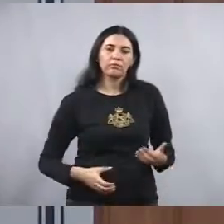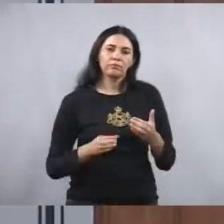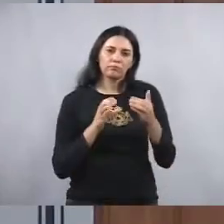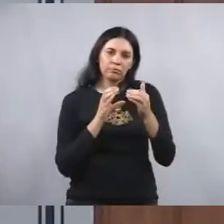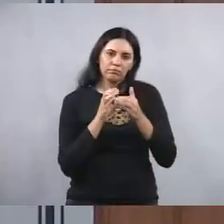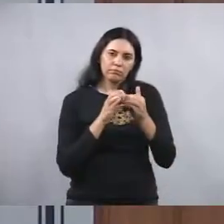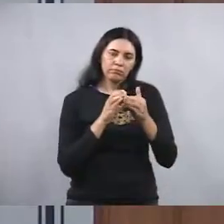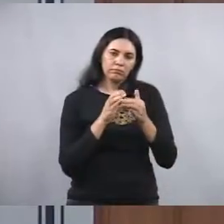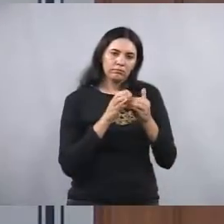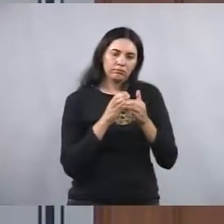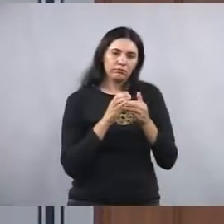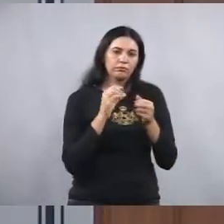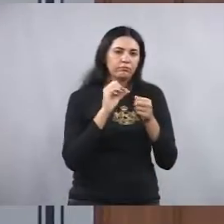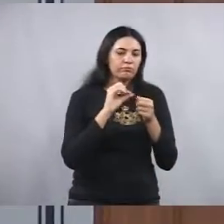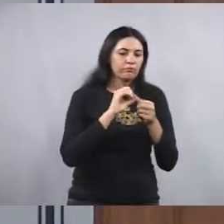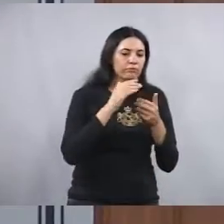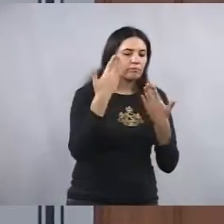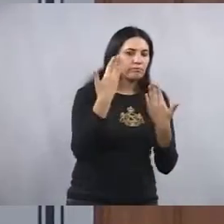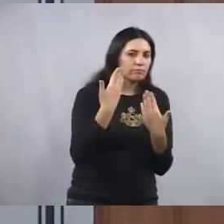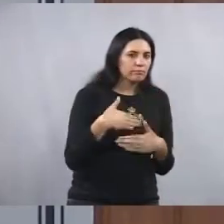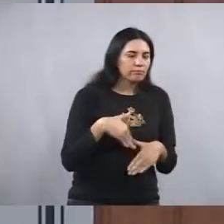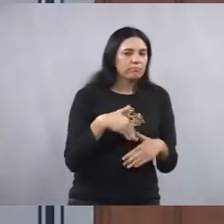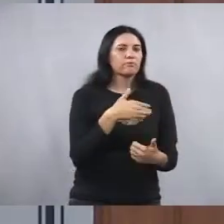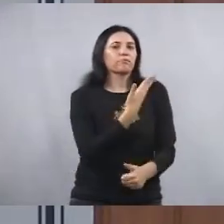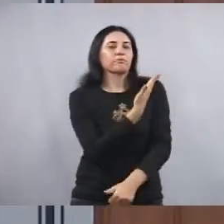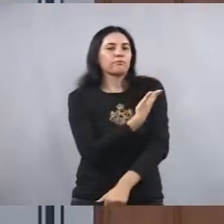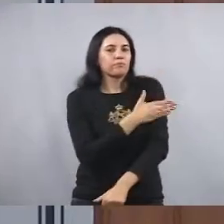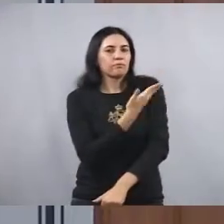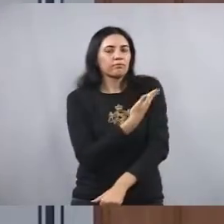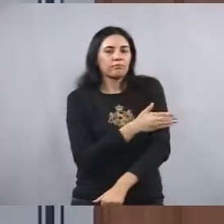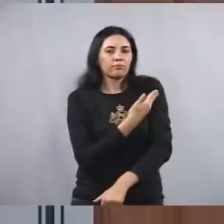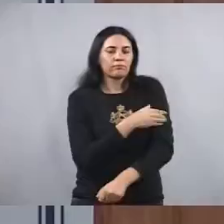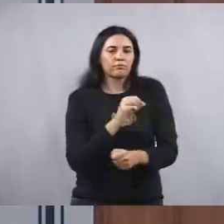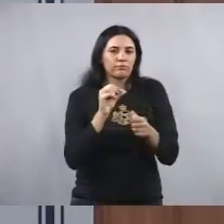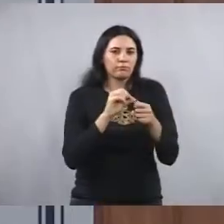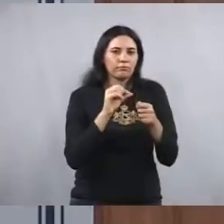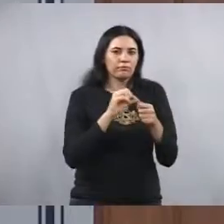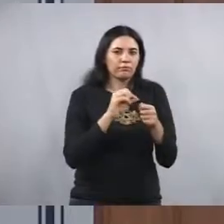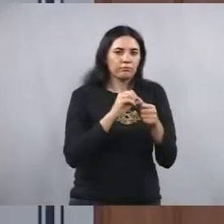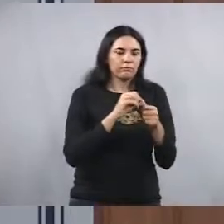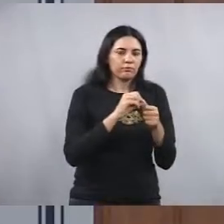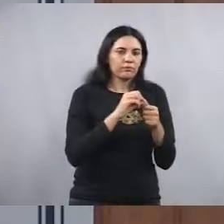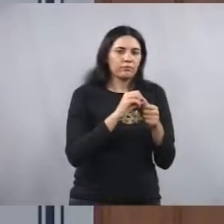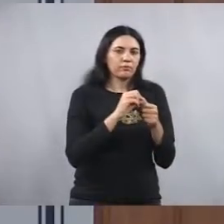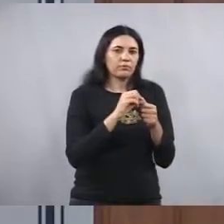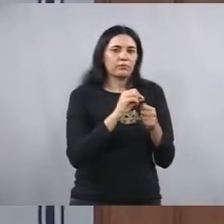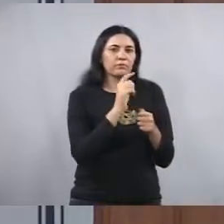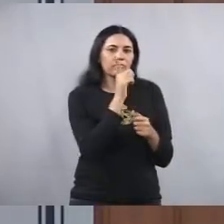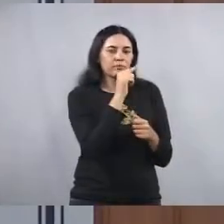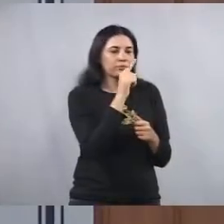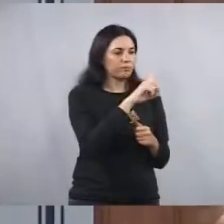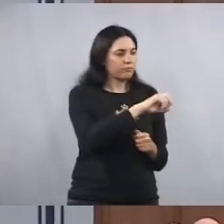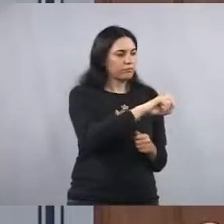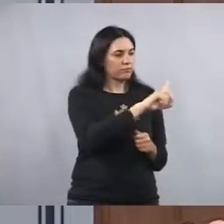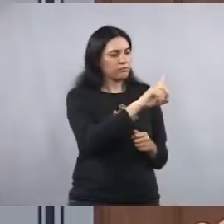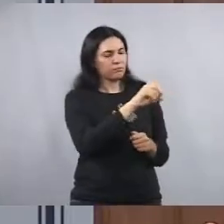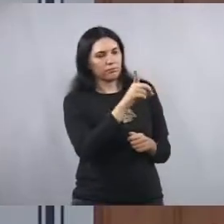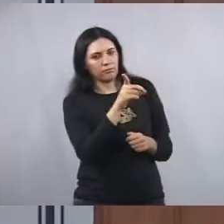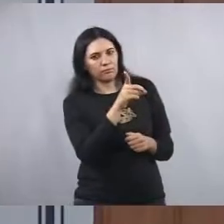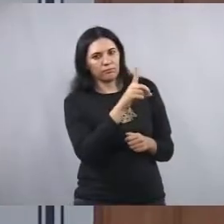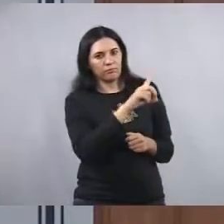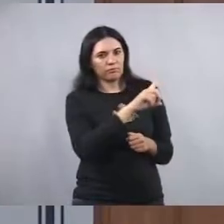prestaram concurso foram habilitados para fazer essas leituras estão lá à mercê do